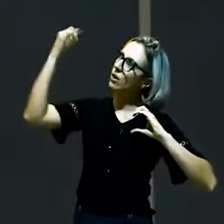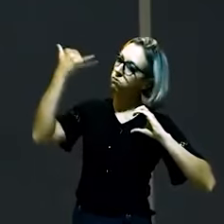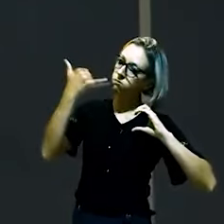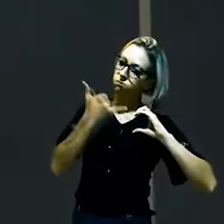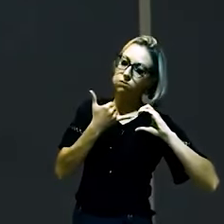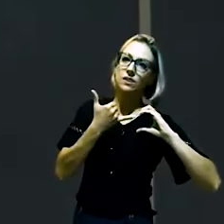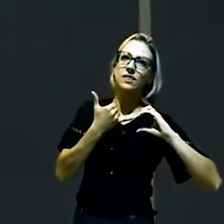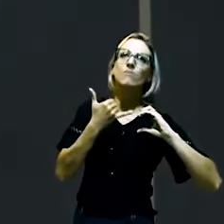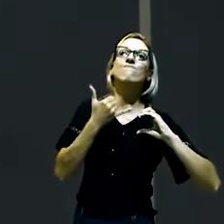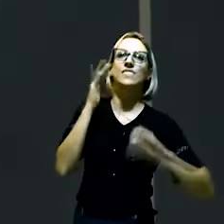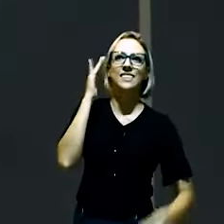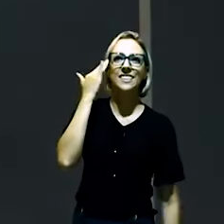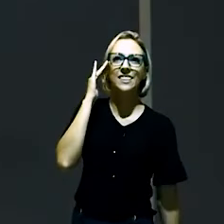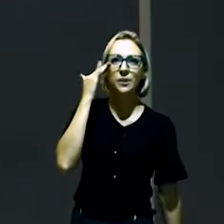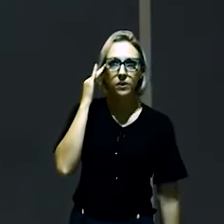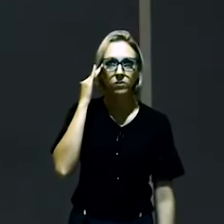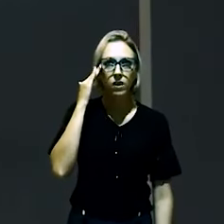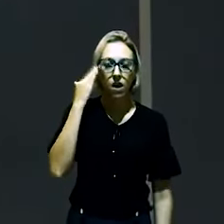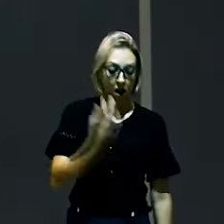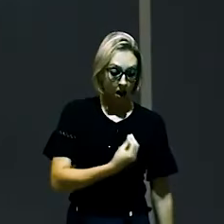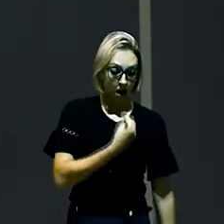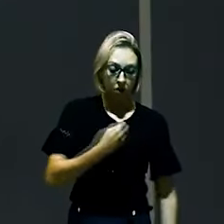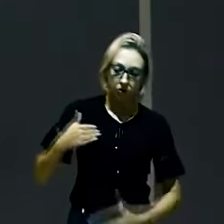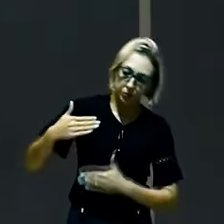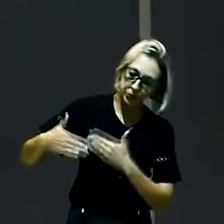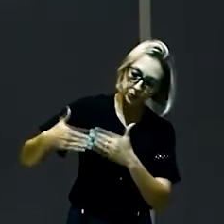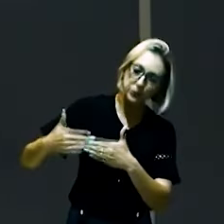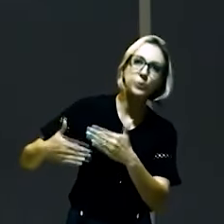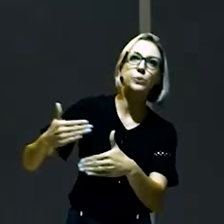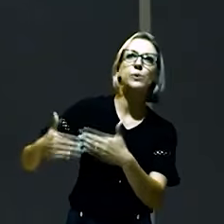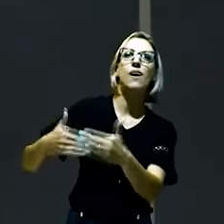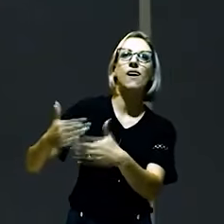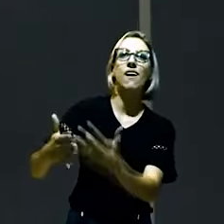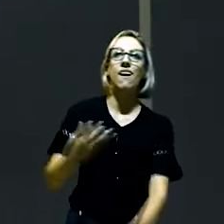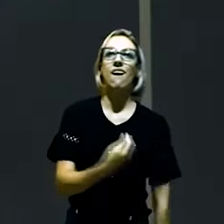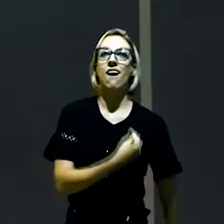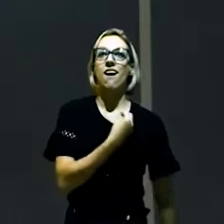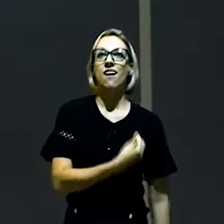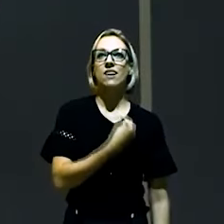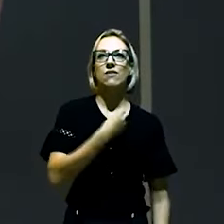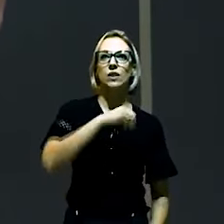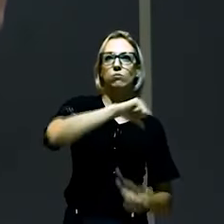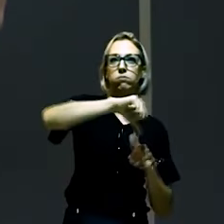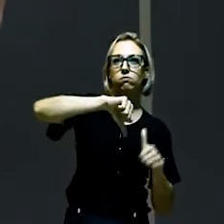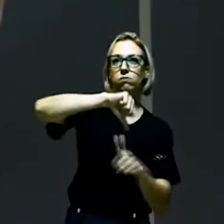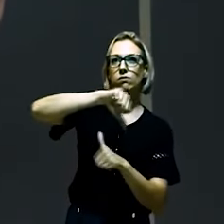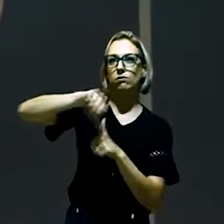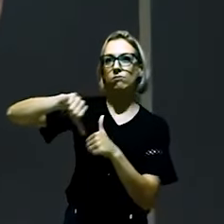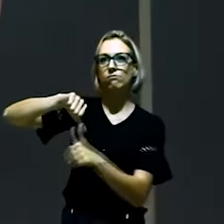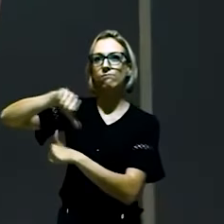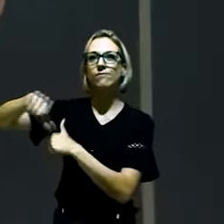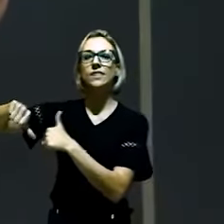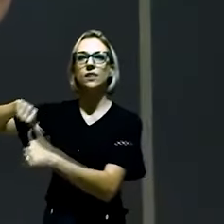E o tempo vai passando e muitas coisas vão acontecendo. O reino de Salomão